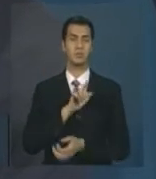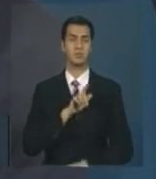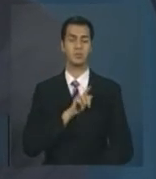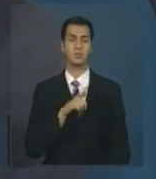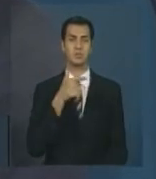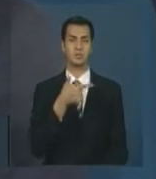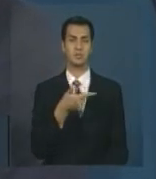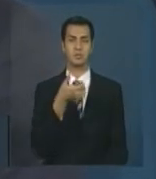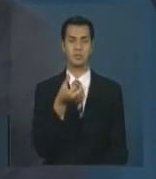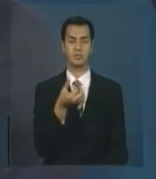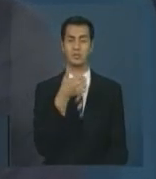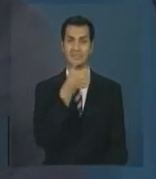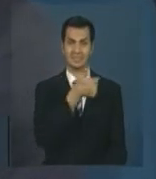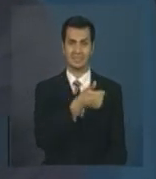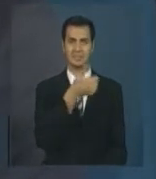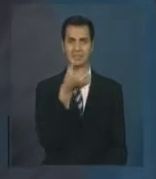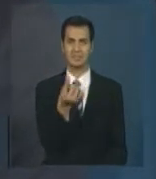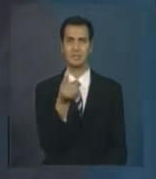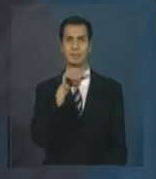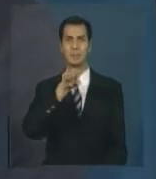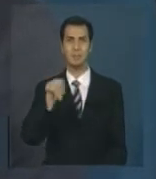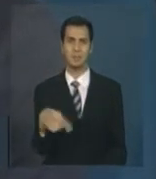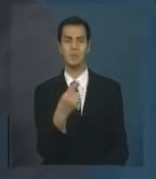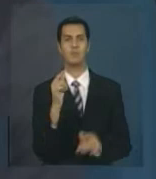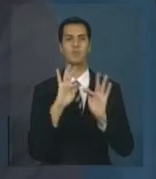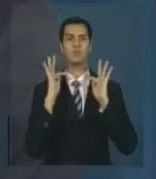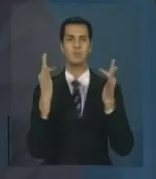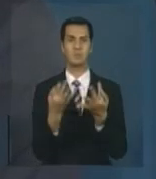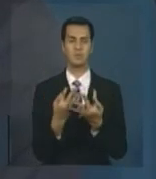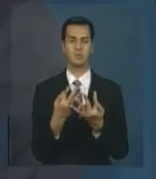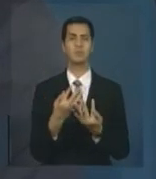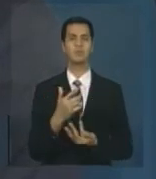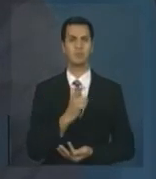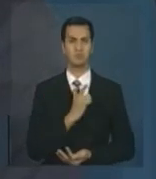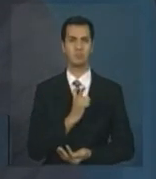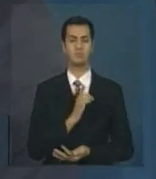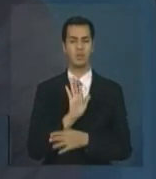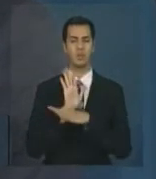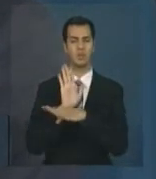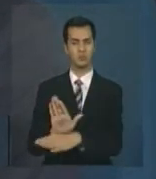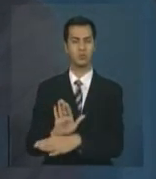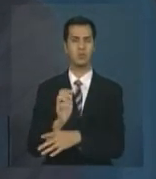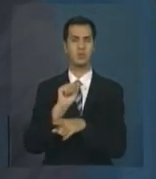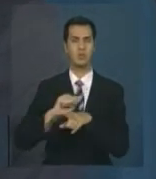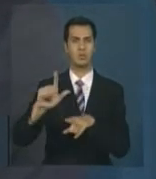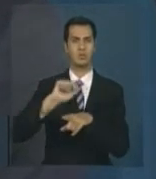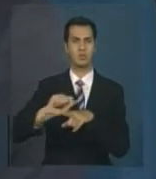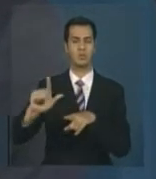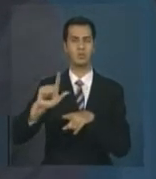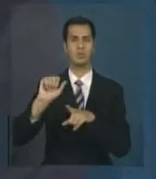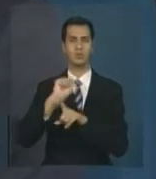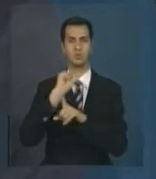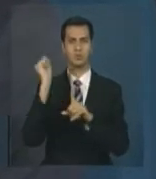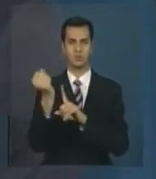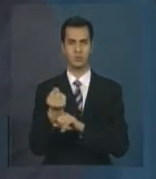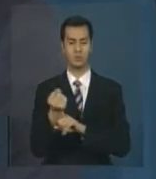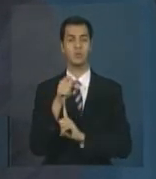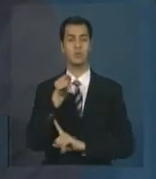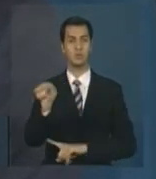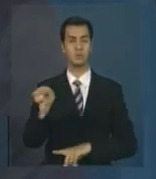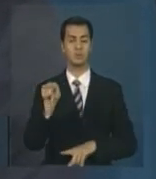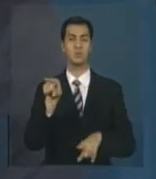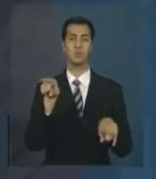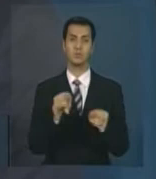16 mil famílias foram alvos do benefício do aluguel social e 16 mil